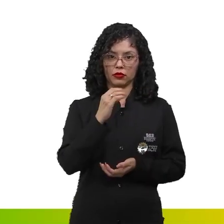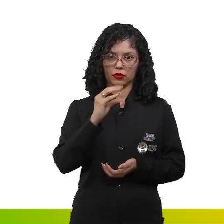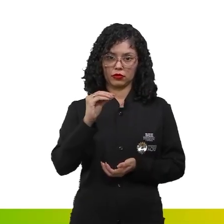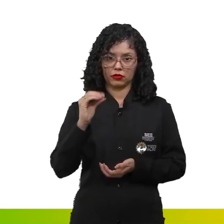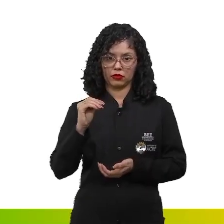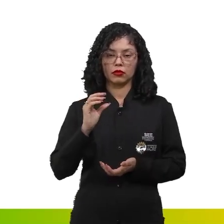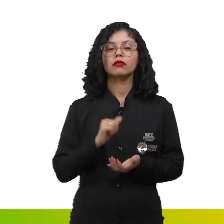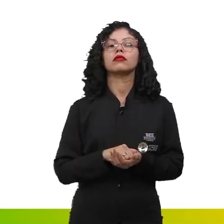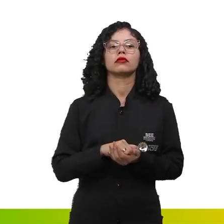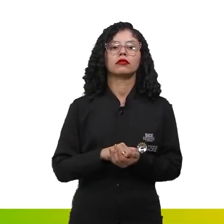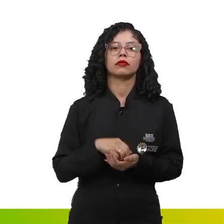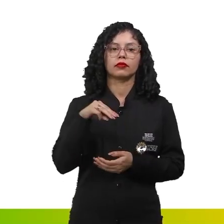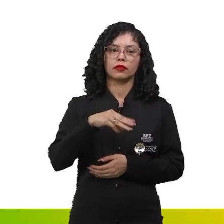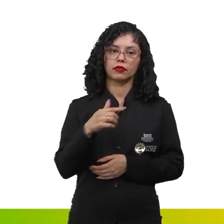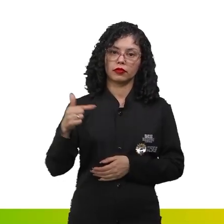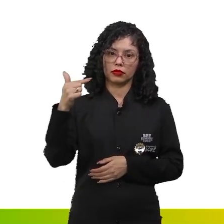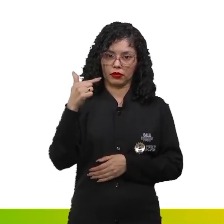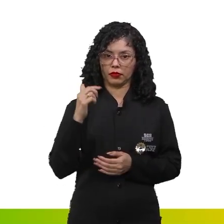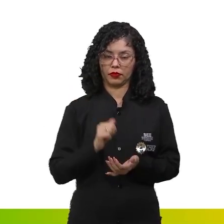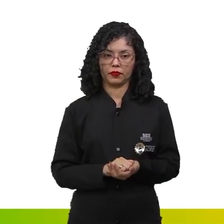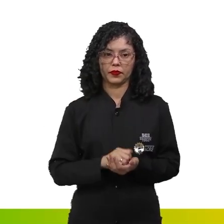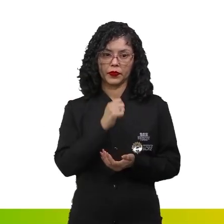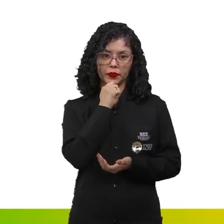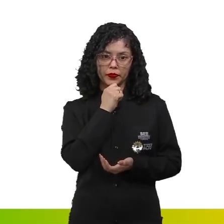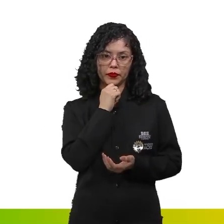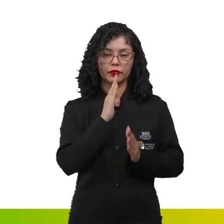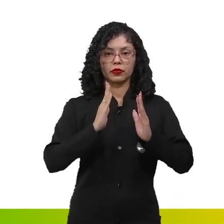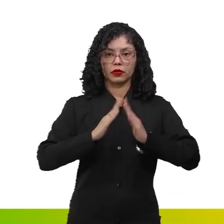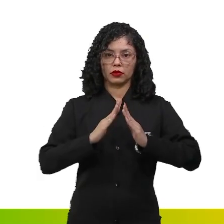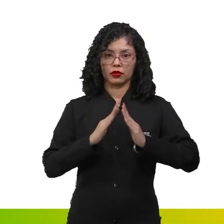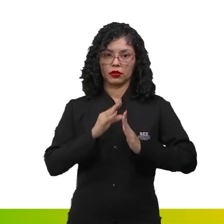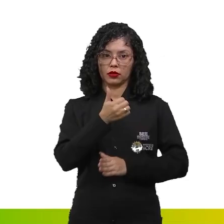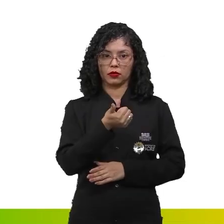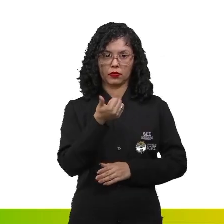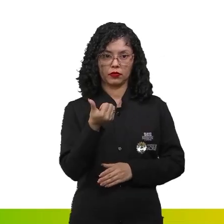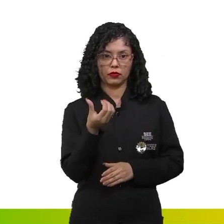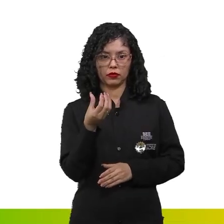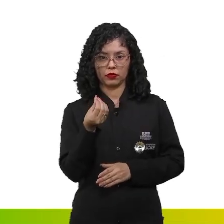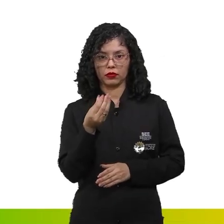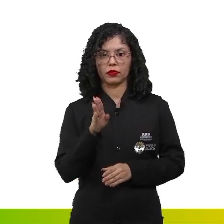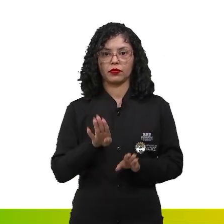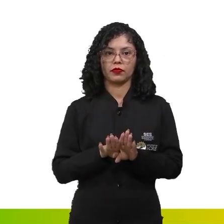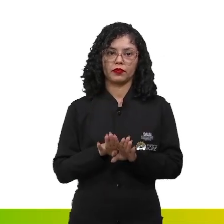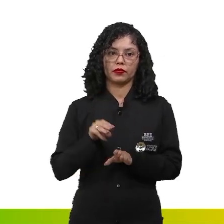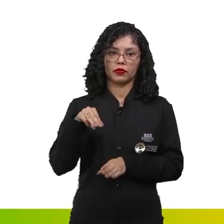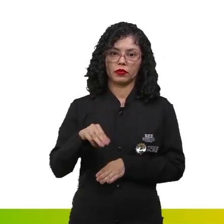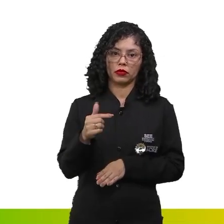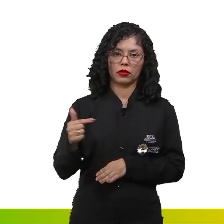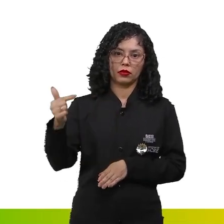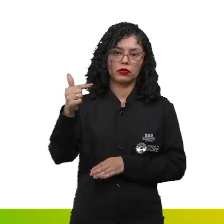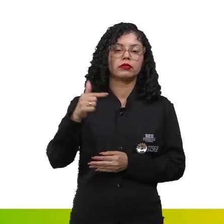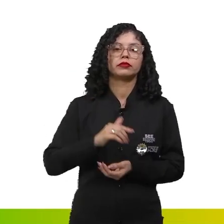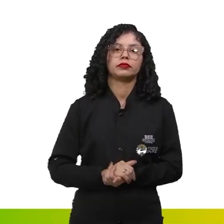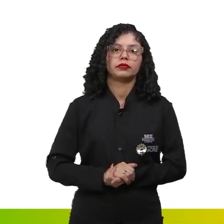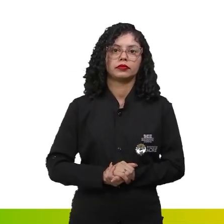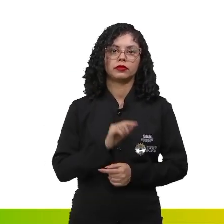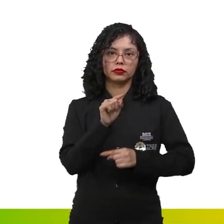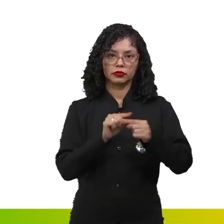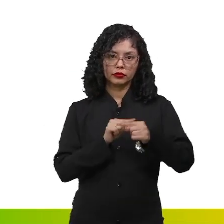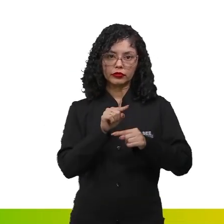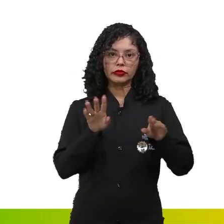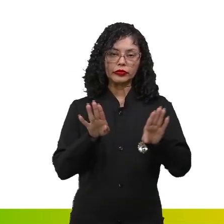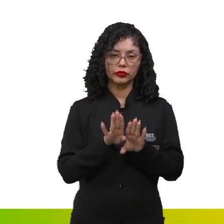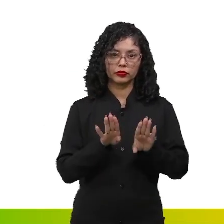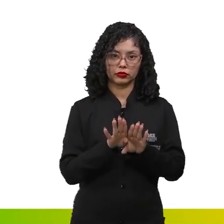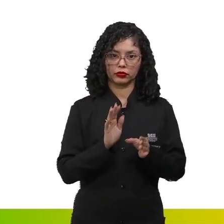4.800 metros quadrados de terreno para a casa com 160 metros quadrados. Isso foi dividido